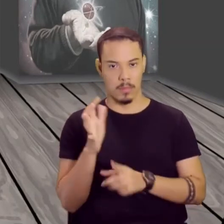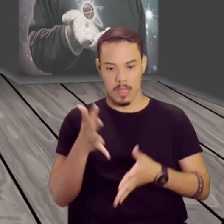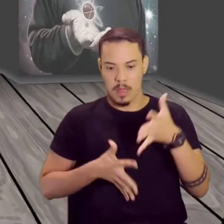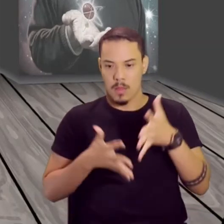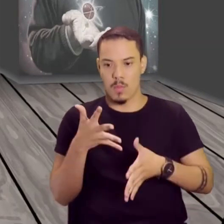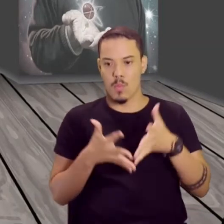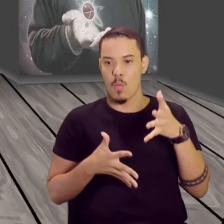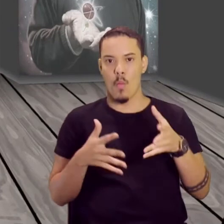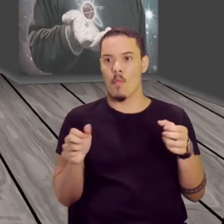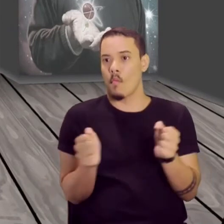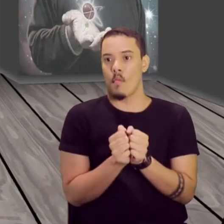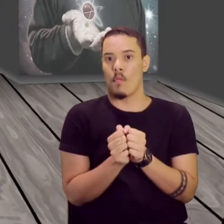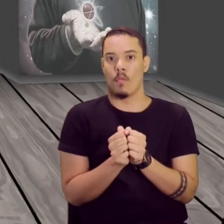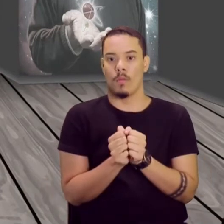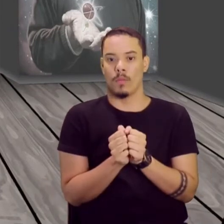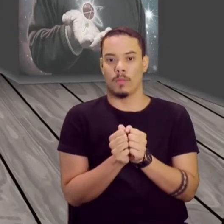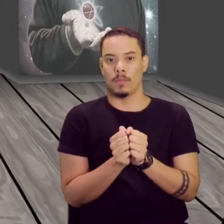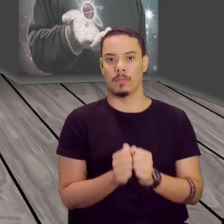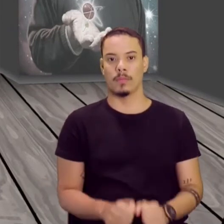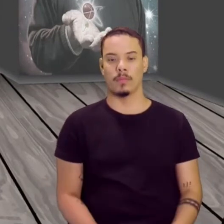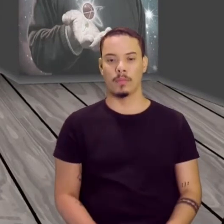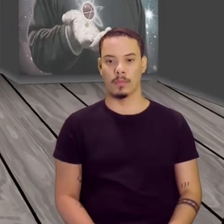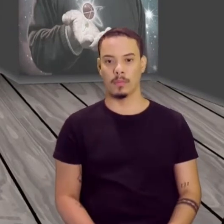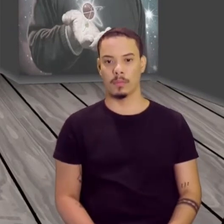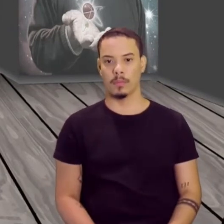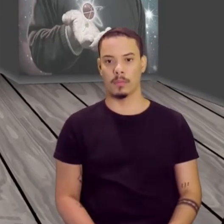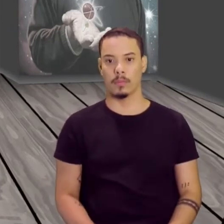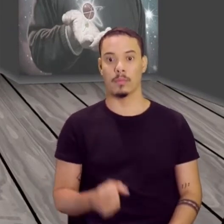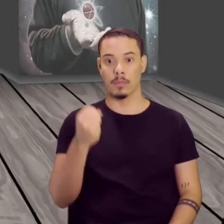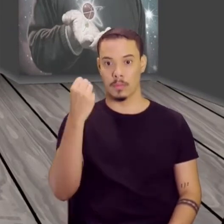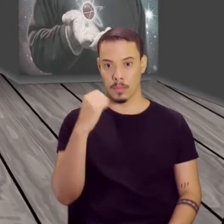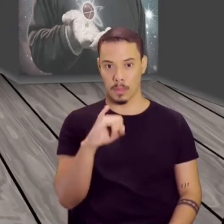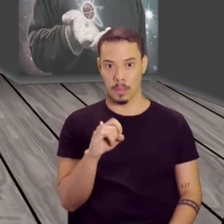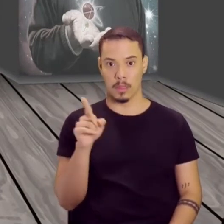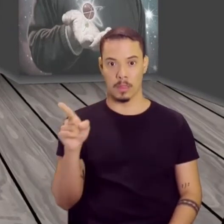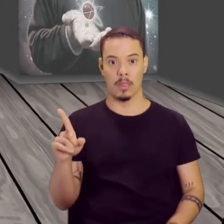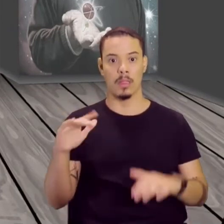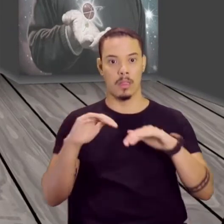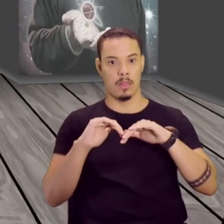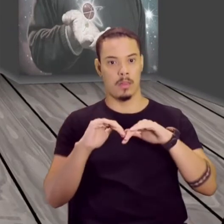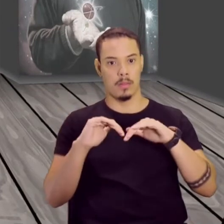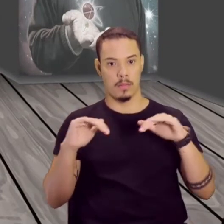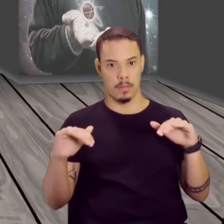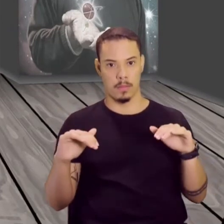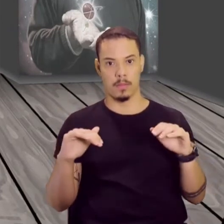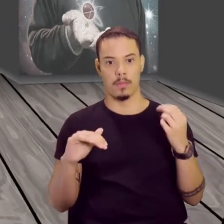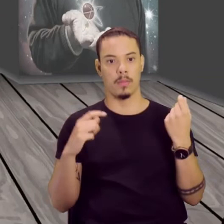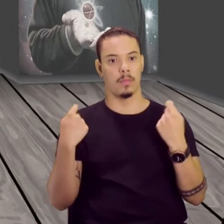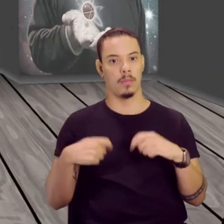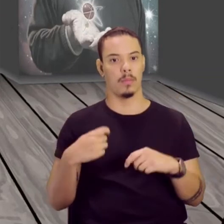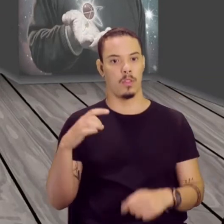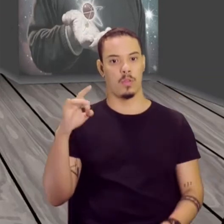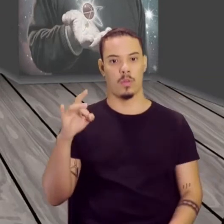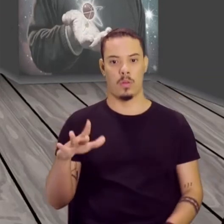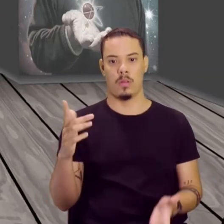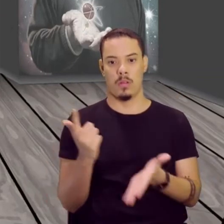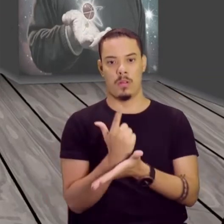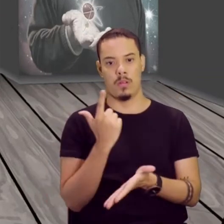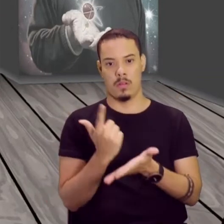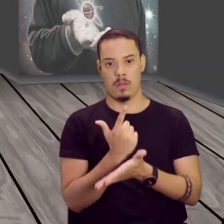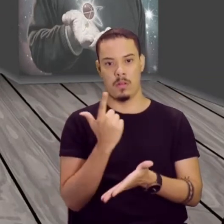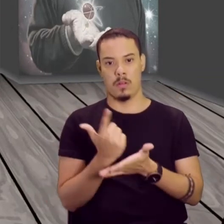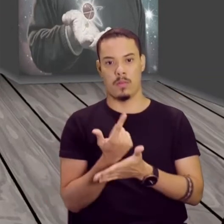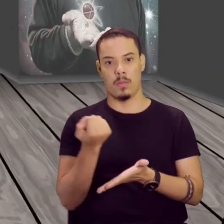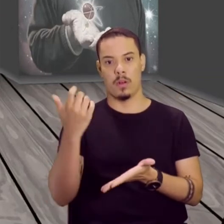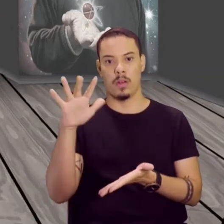né? Exatamente. Agora, se você Porque pega... se ela caísse separado, ela tinha que soltar do livro e cair